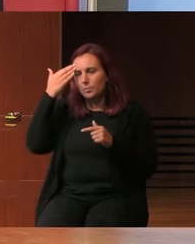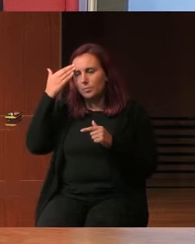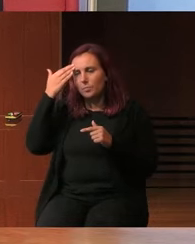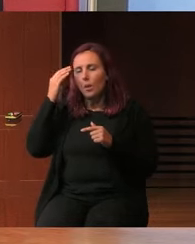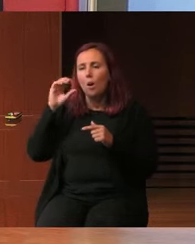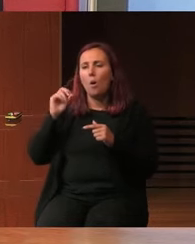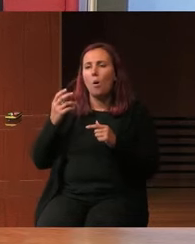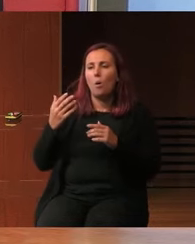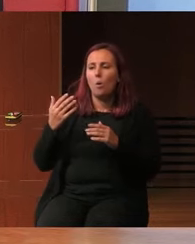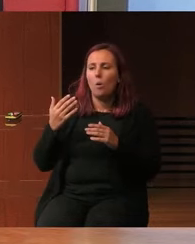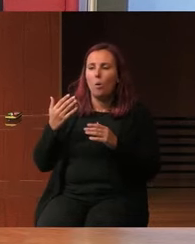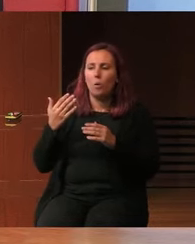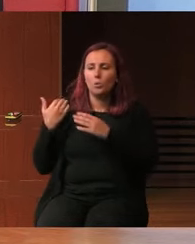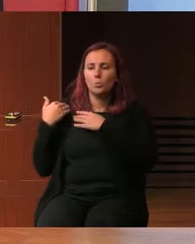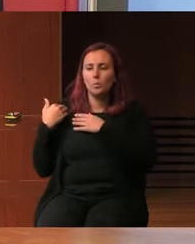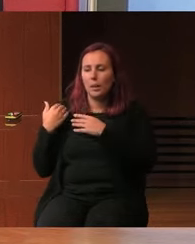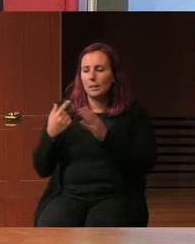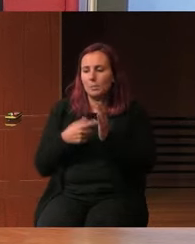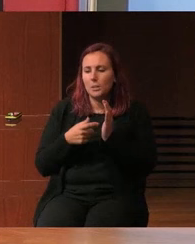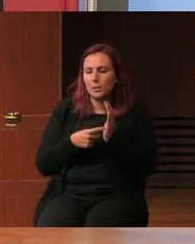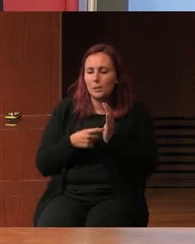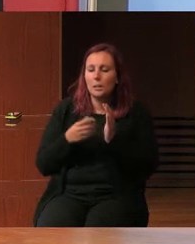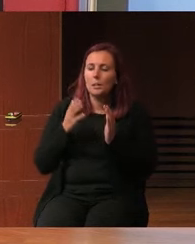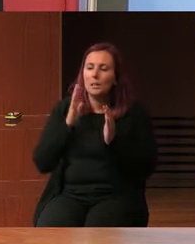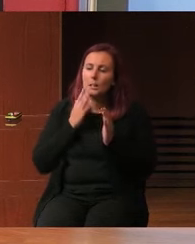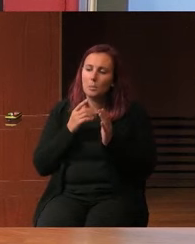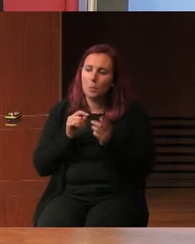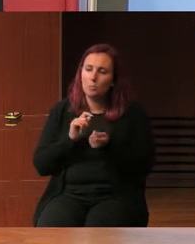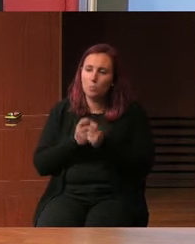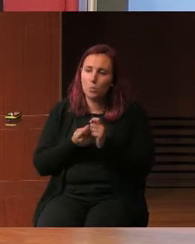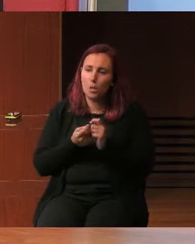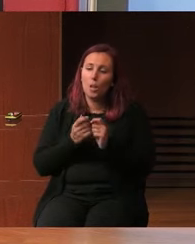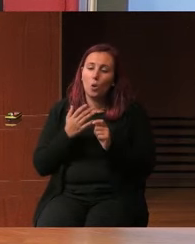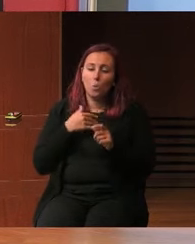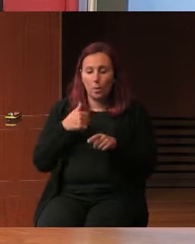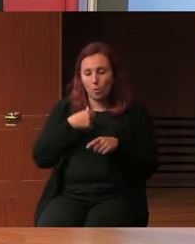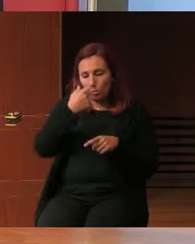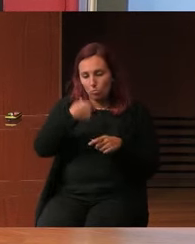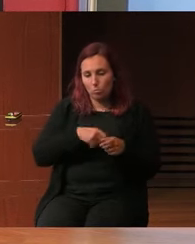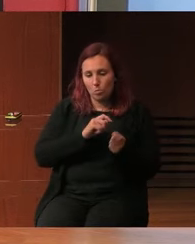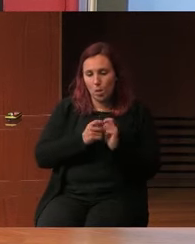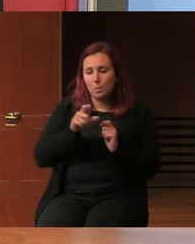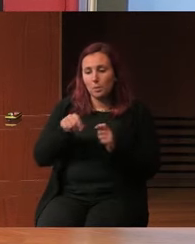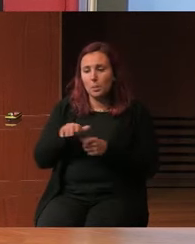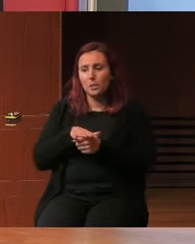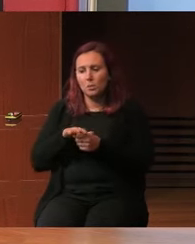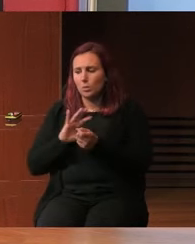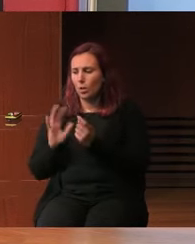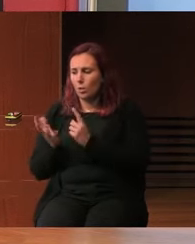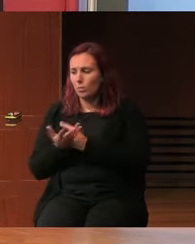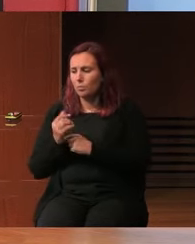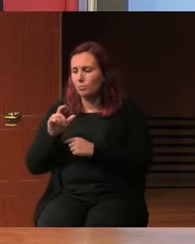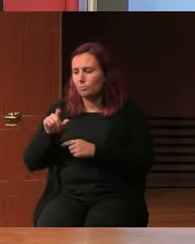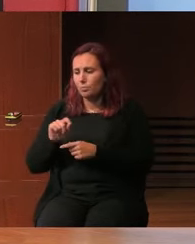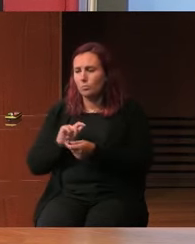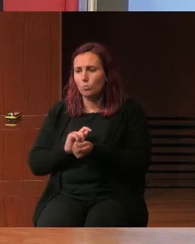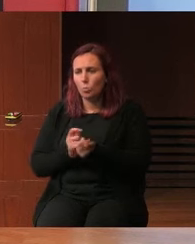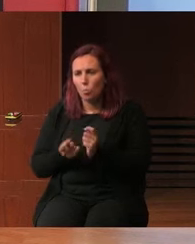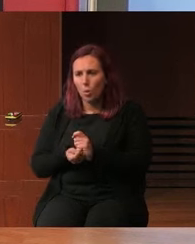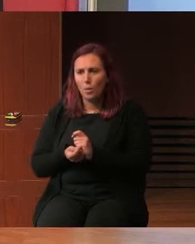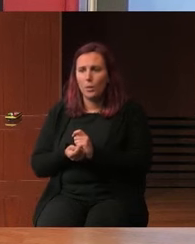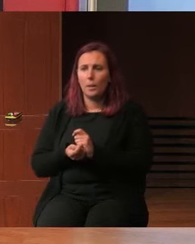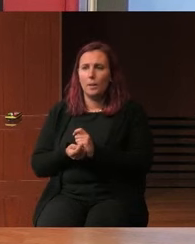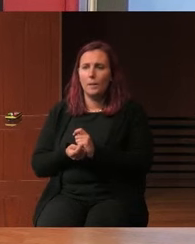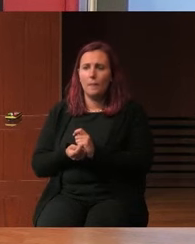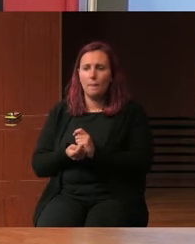ou as competências que necessitamos também vão mudando, não só porque nós mudamos, mas porque o contexto à nossa volta nos vai